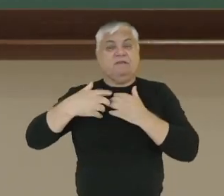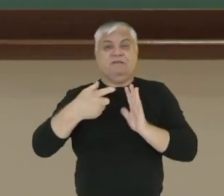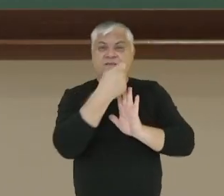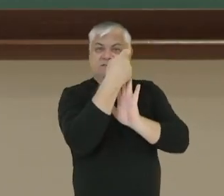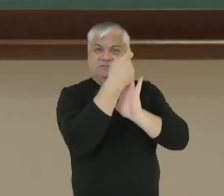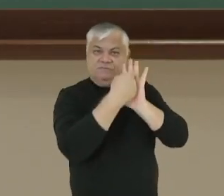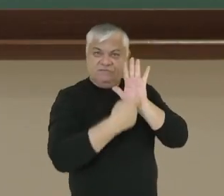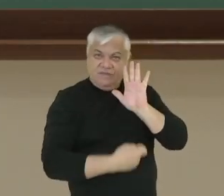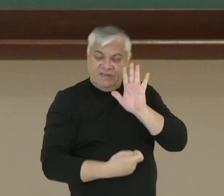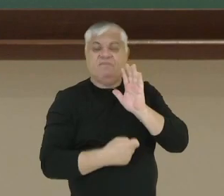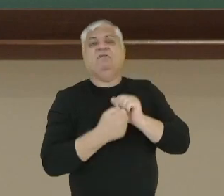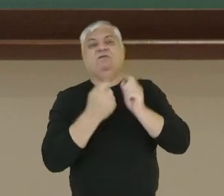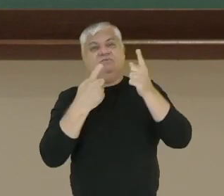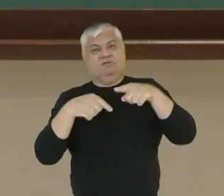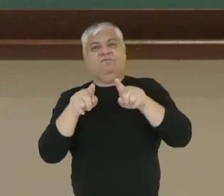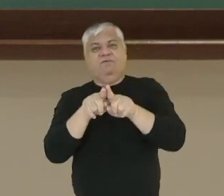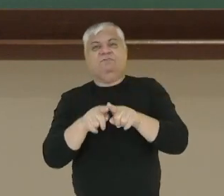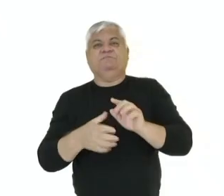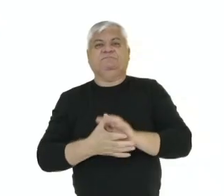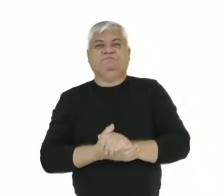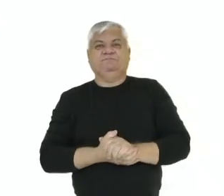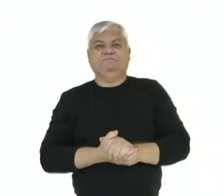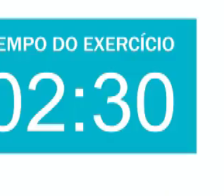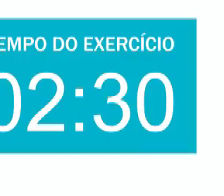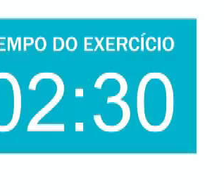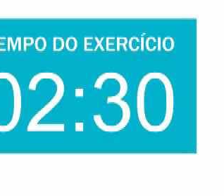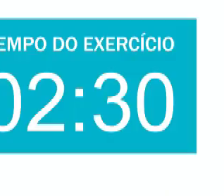no teu caderno e eu já volto.